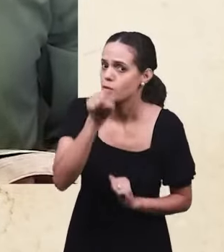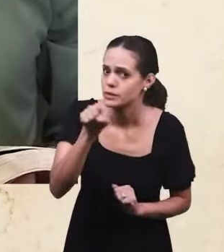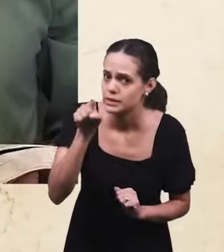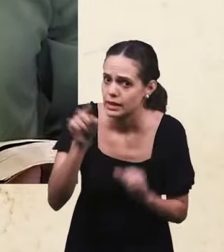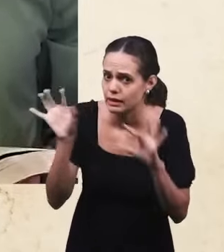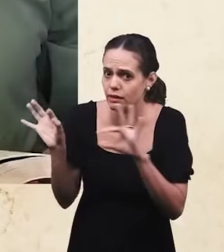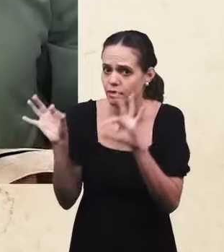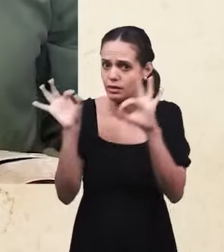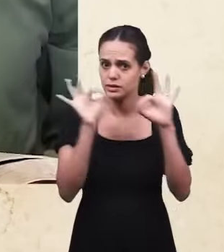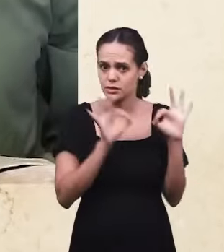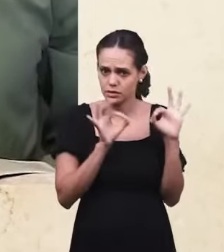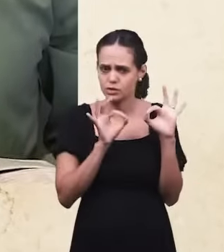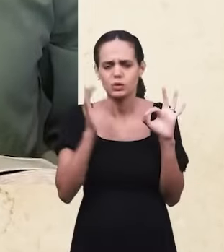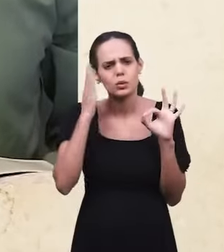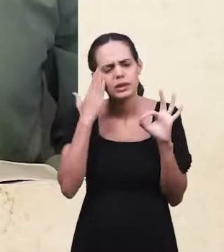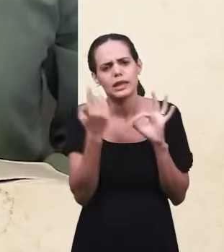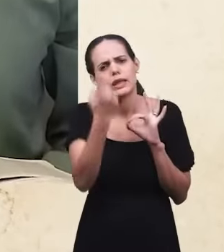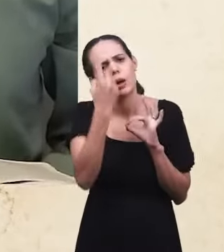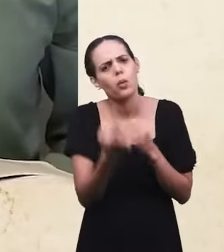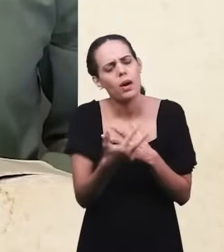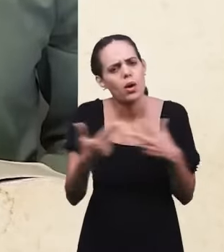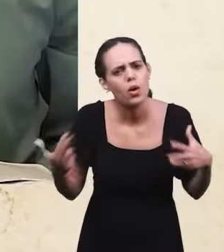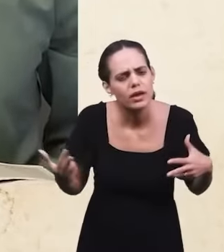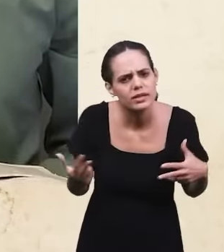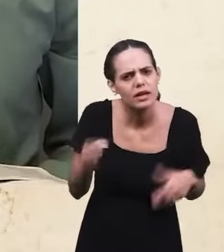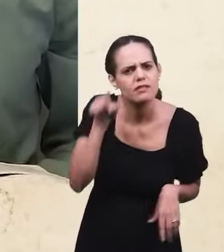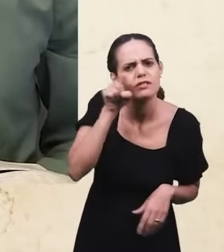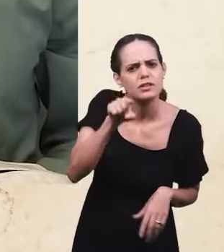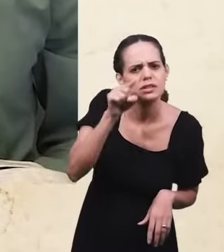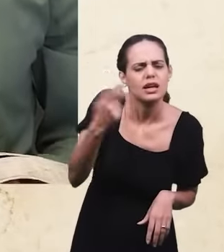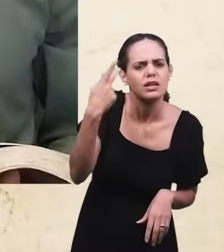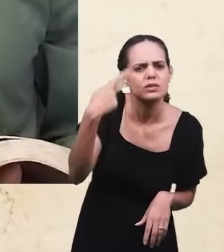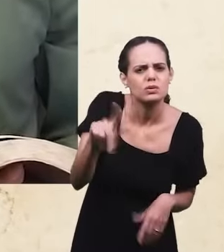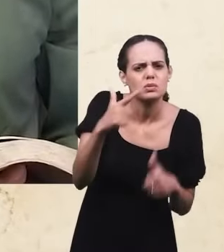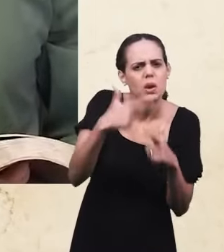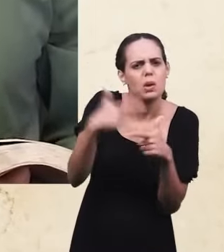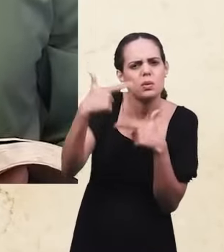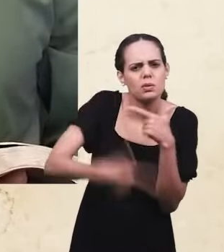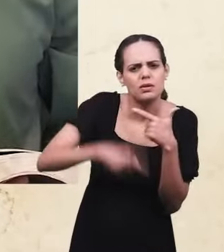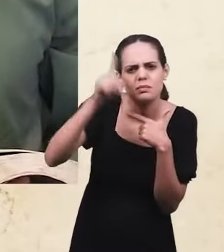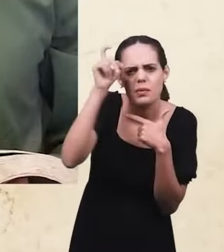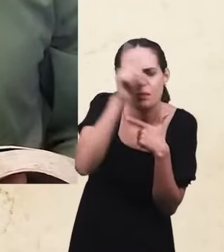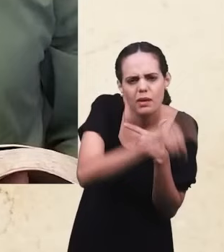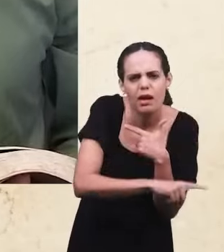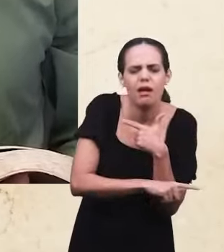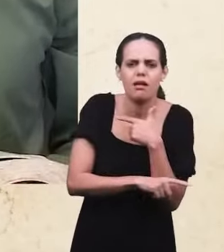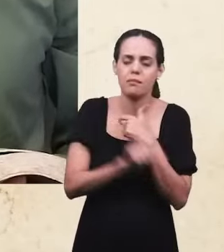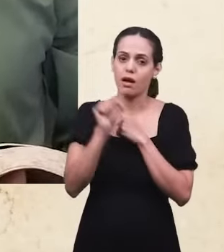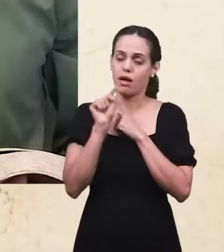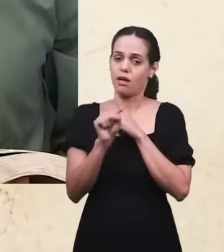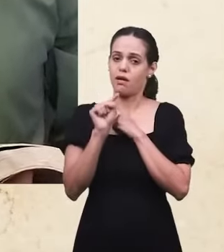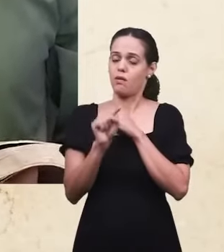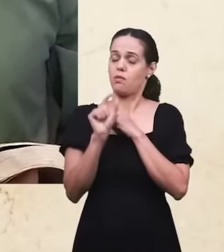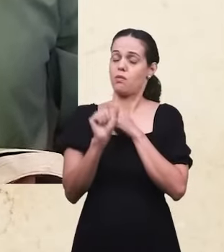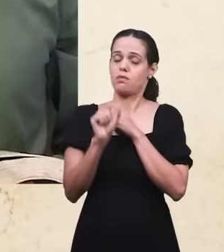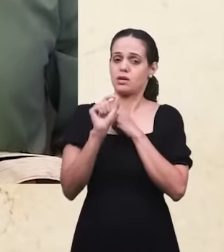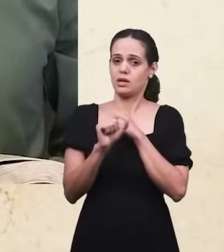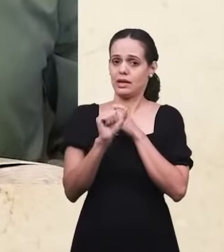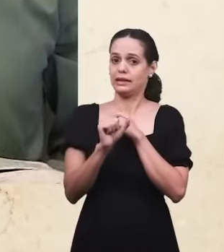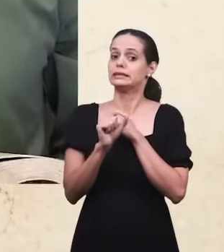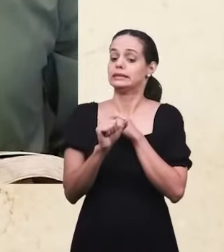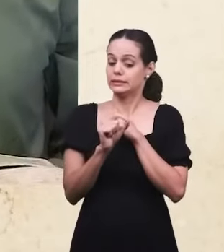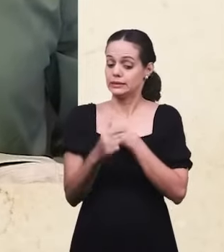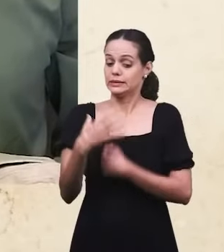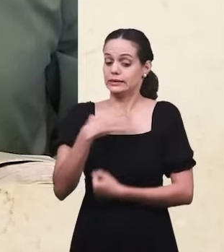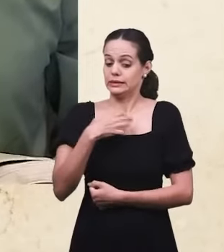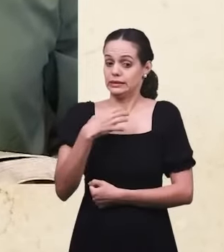Senhor. Jovem, entenda uma coisa, a partir do momento que você se entregou ao Senhor Jesus, as suas batalhas elas são espirituais. As suas